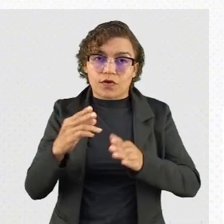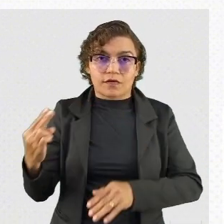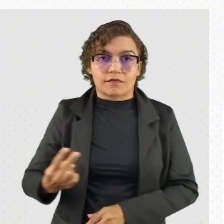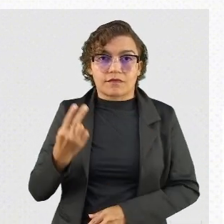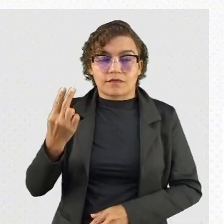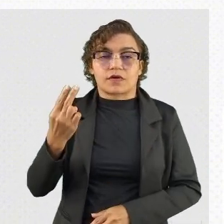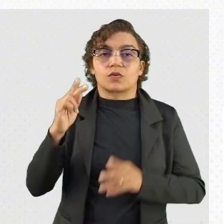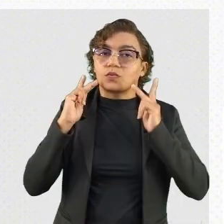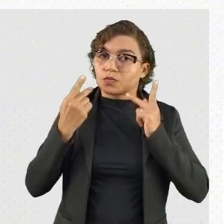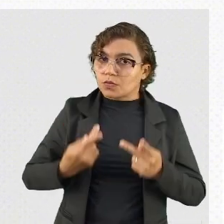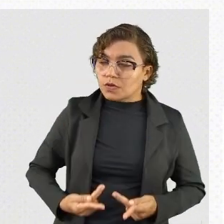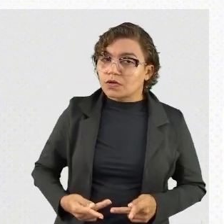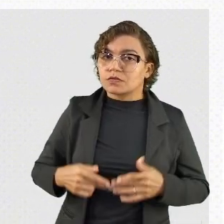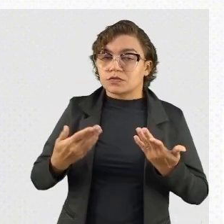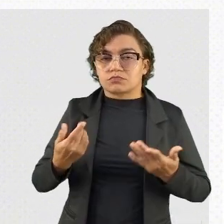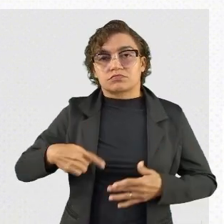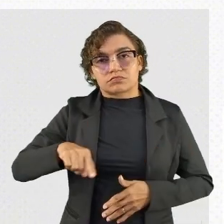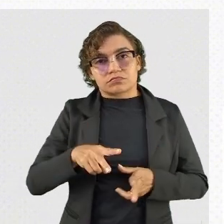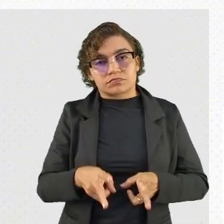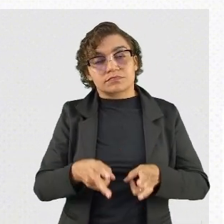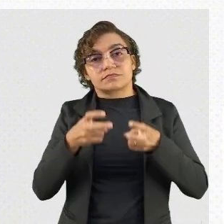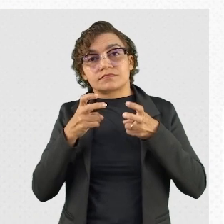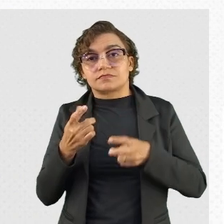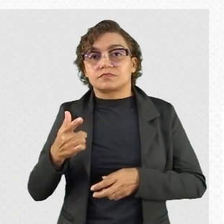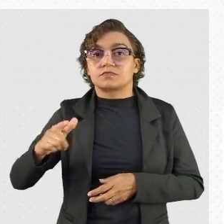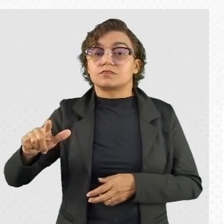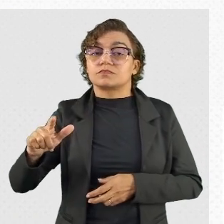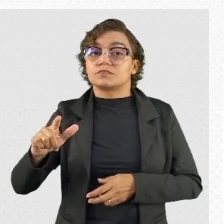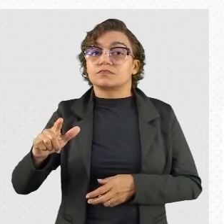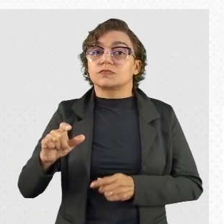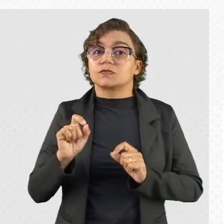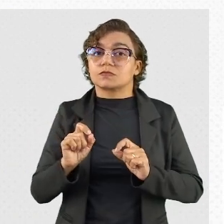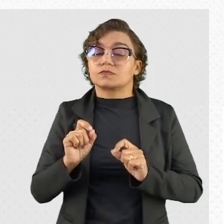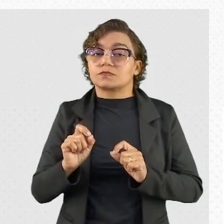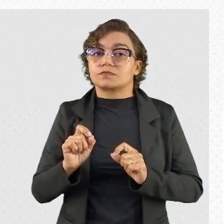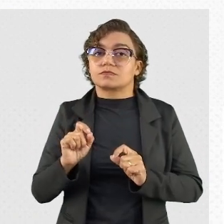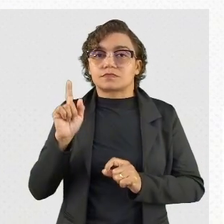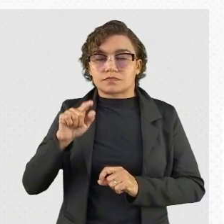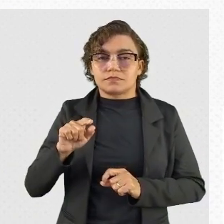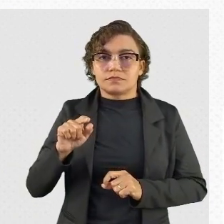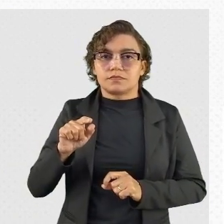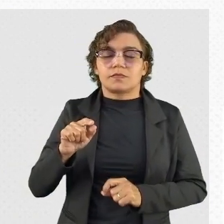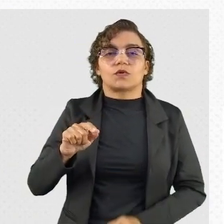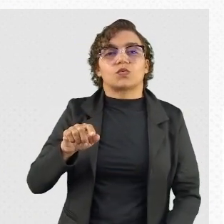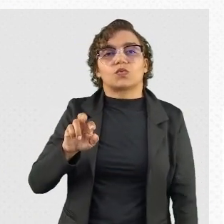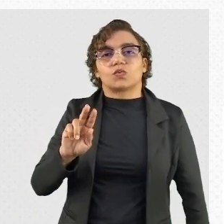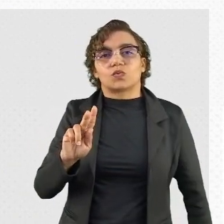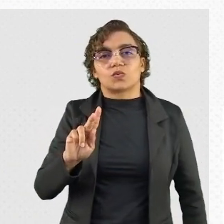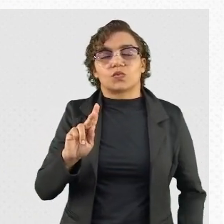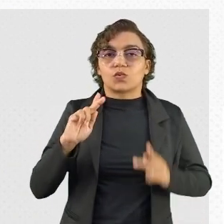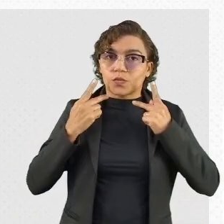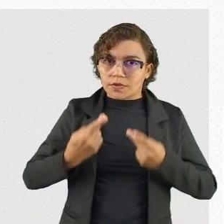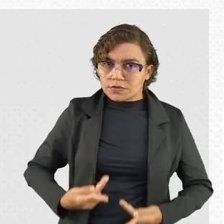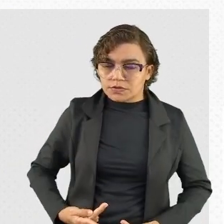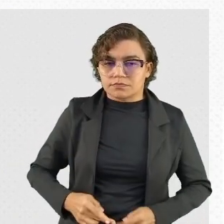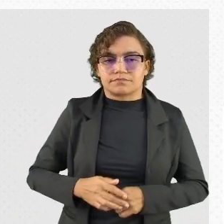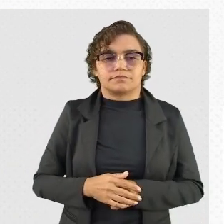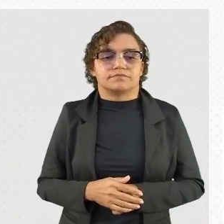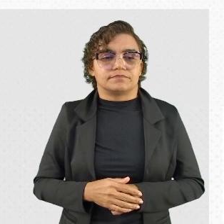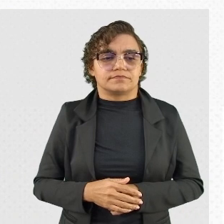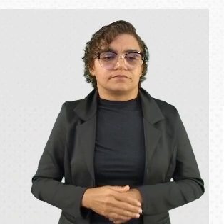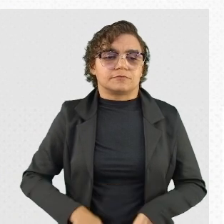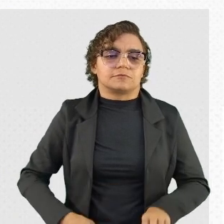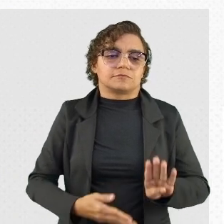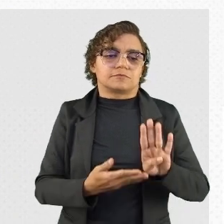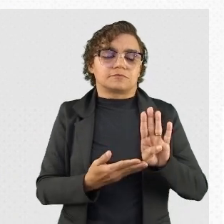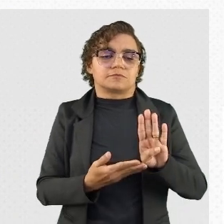humano, né? E aí a gente percebe uma outra corrente desse período, que é o humanismo. Então a gente descarta. A letra B